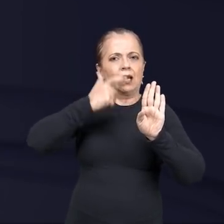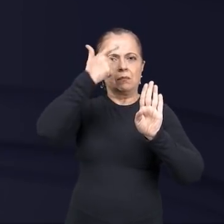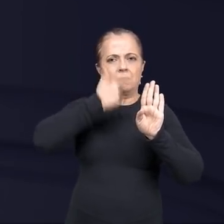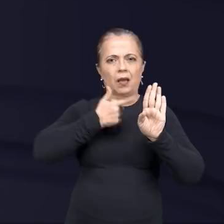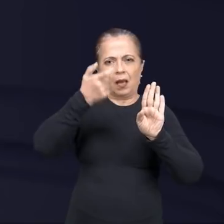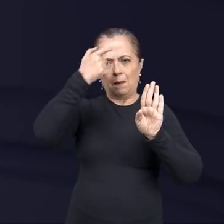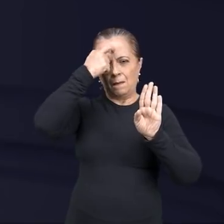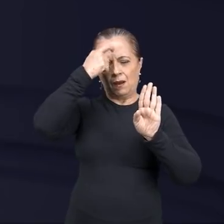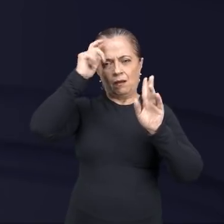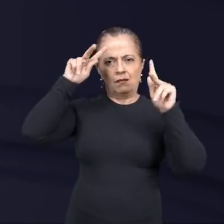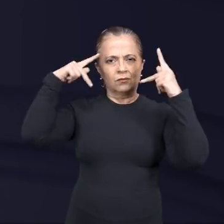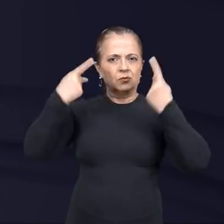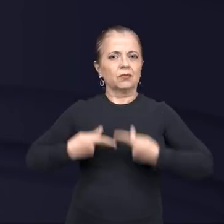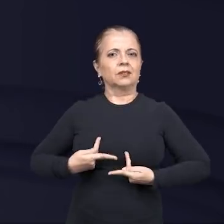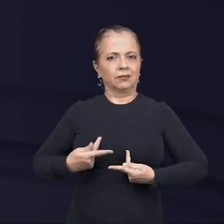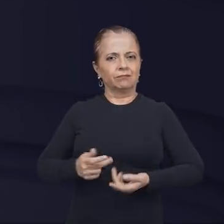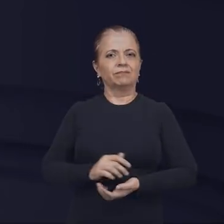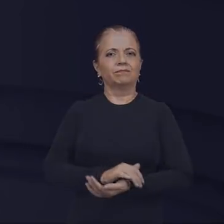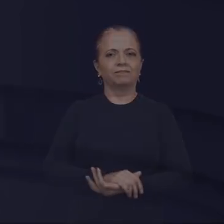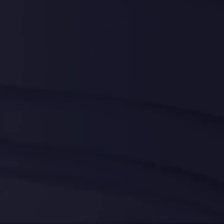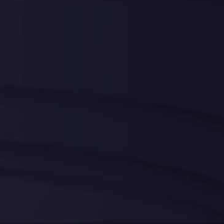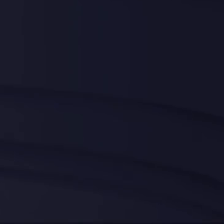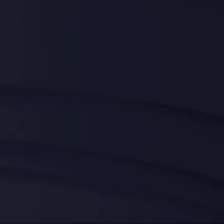tem a própria natureza humana.